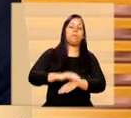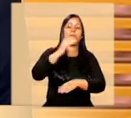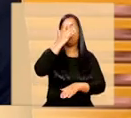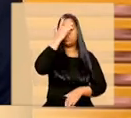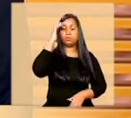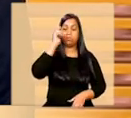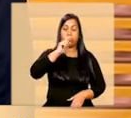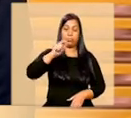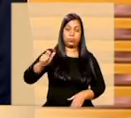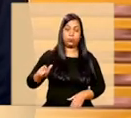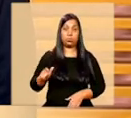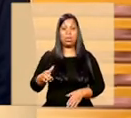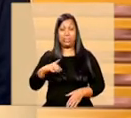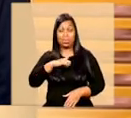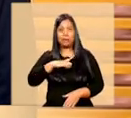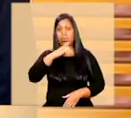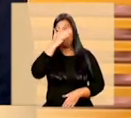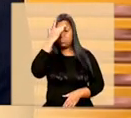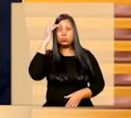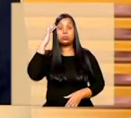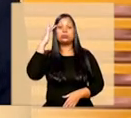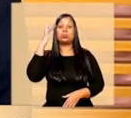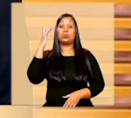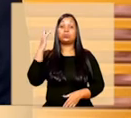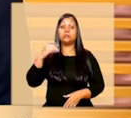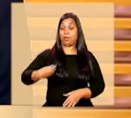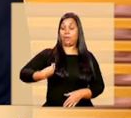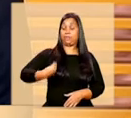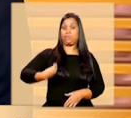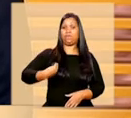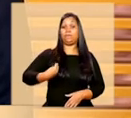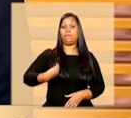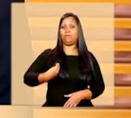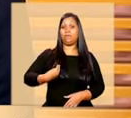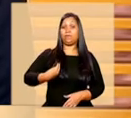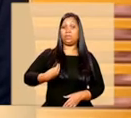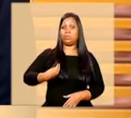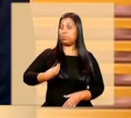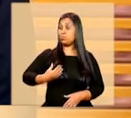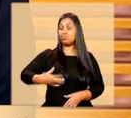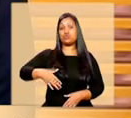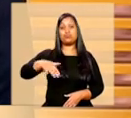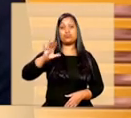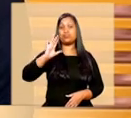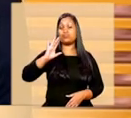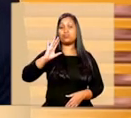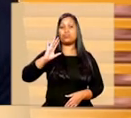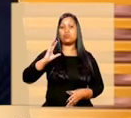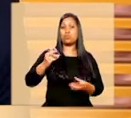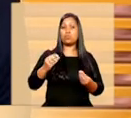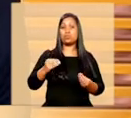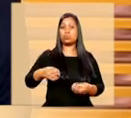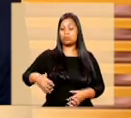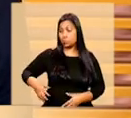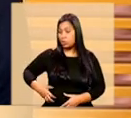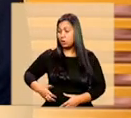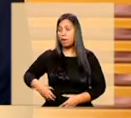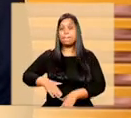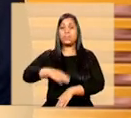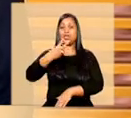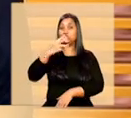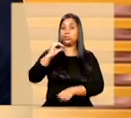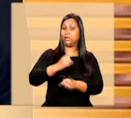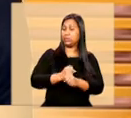às pessoas, né? Então, hoje tem pessoas que batem recorde aí de sobrevida com transplante, né? Tem pessoas com transplantados de rim há mais de